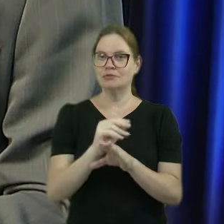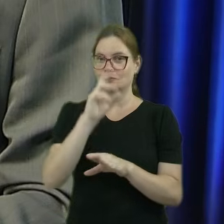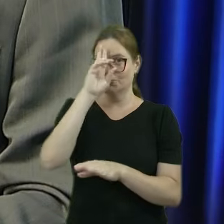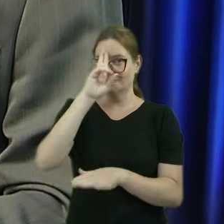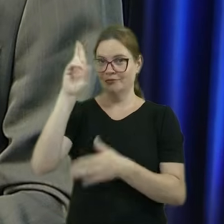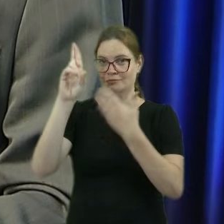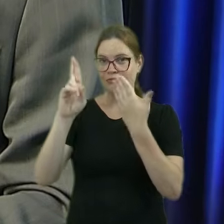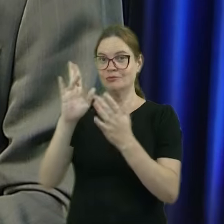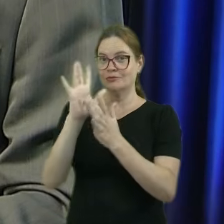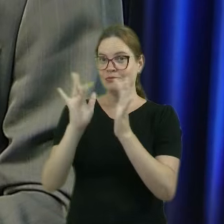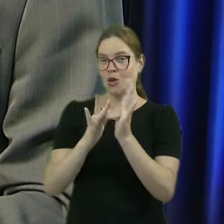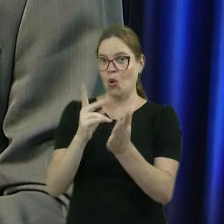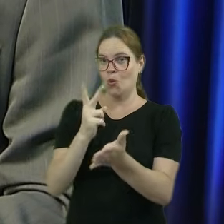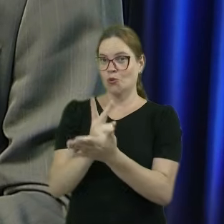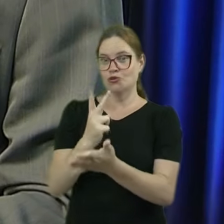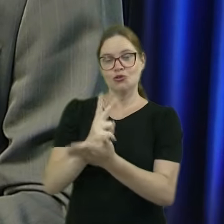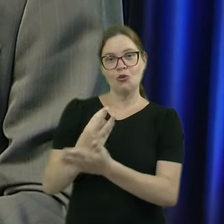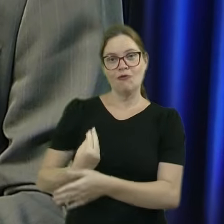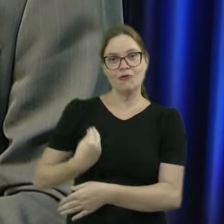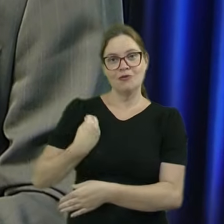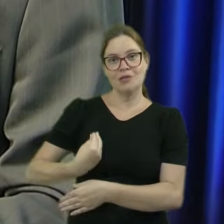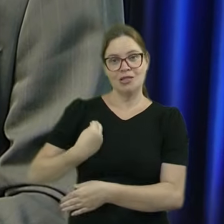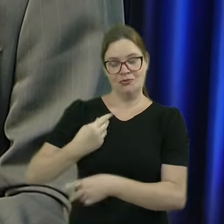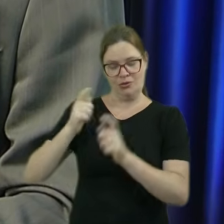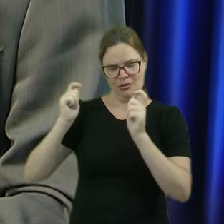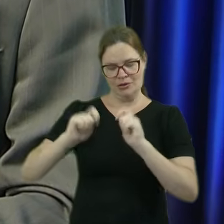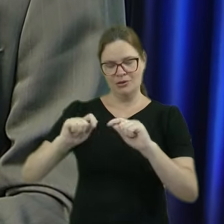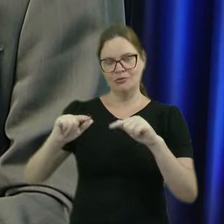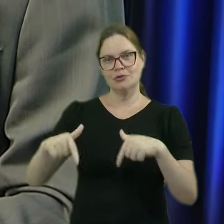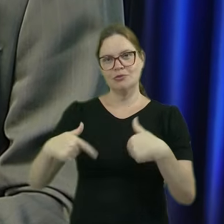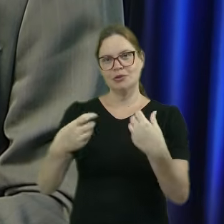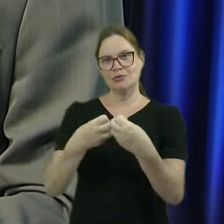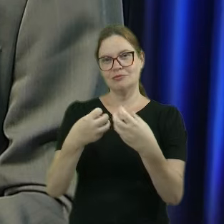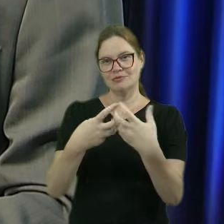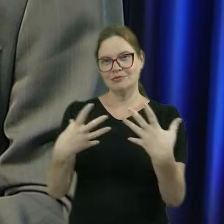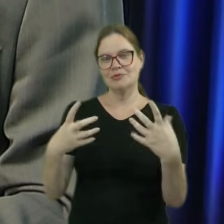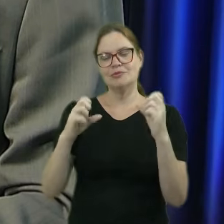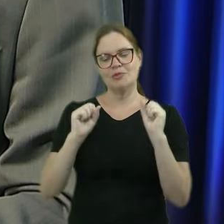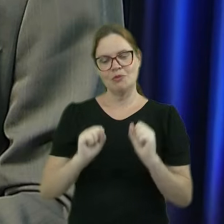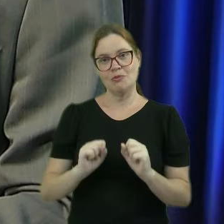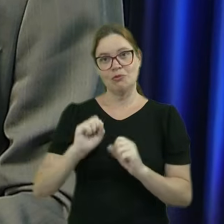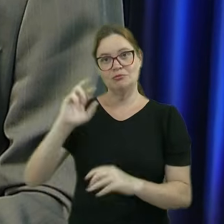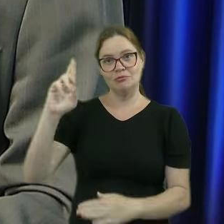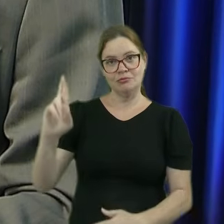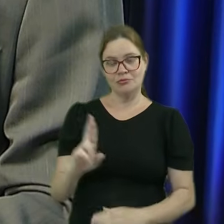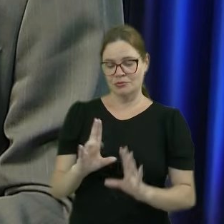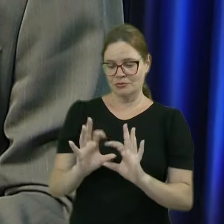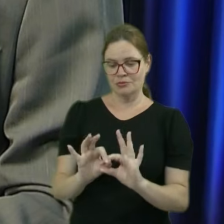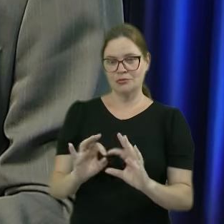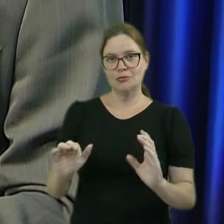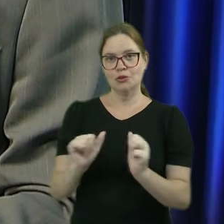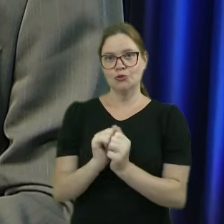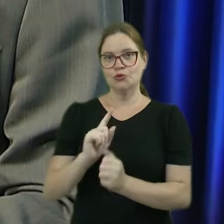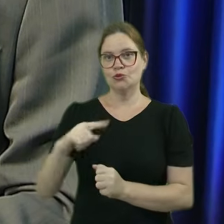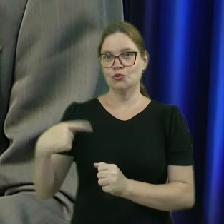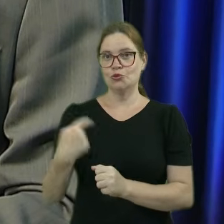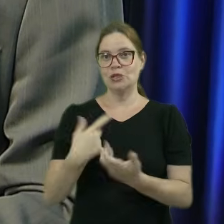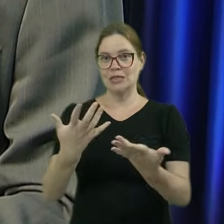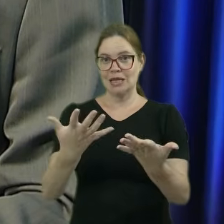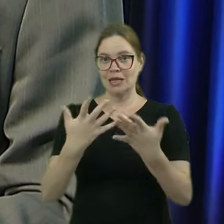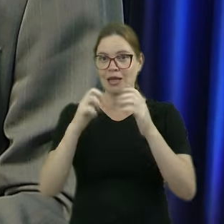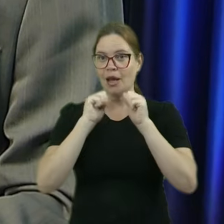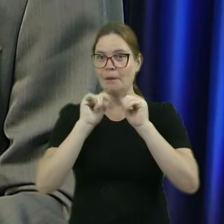continua vivo, presente, está entre nós e pronto para te abençoar